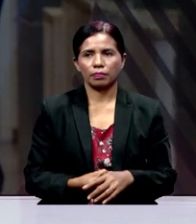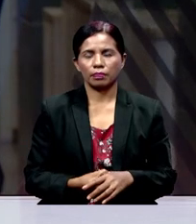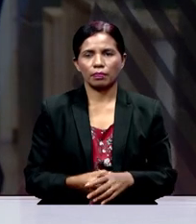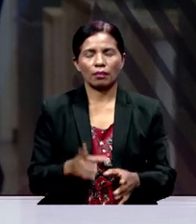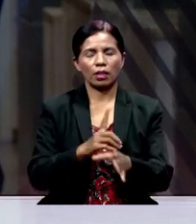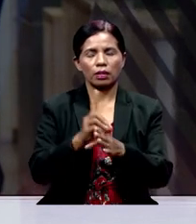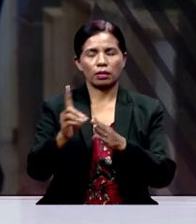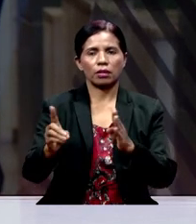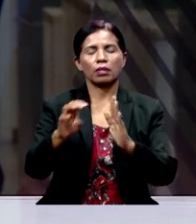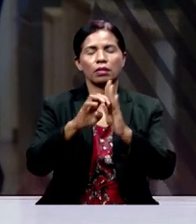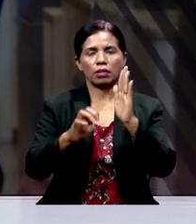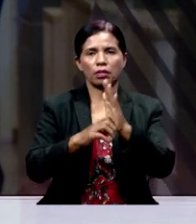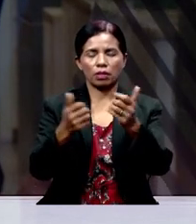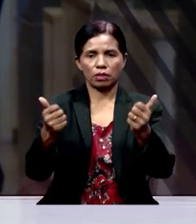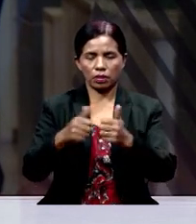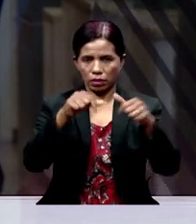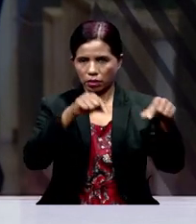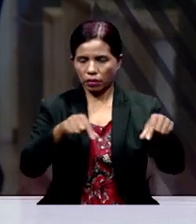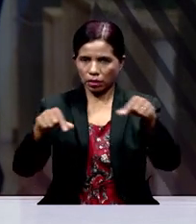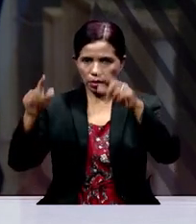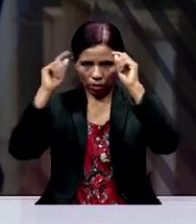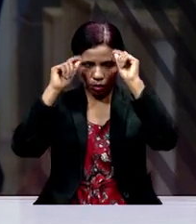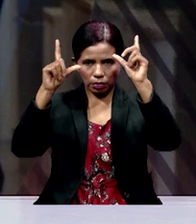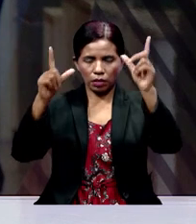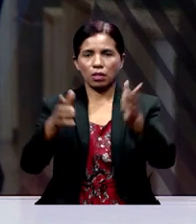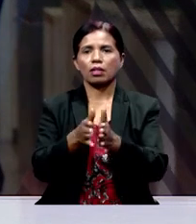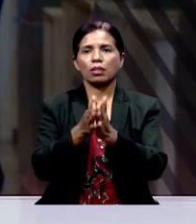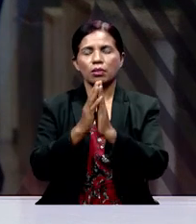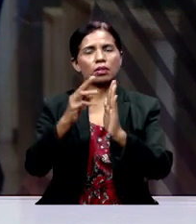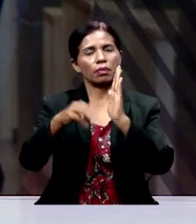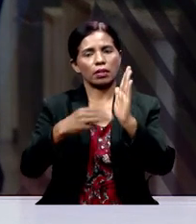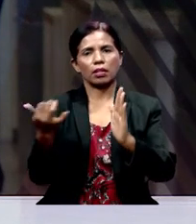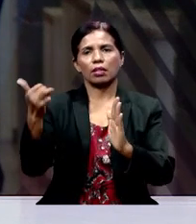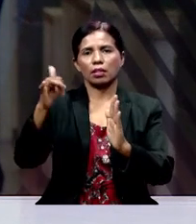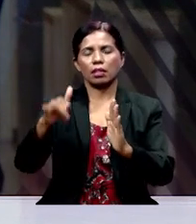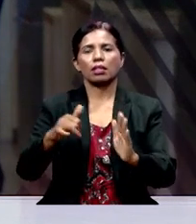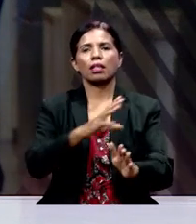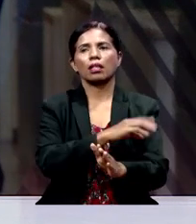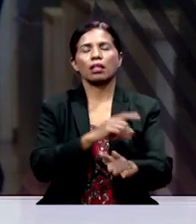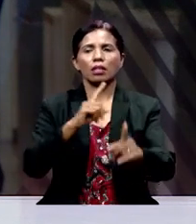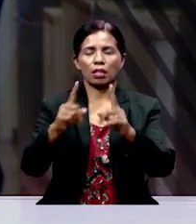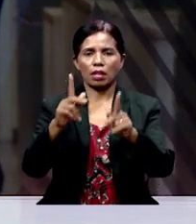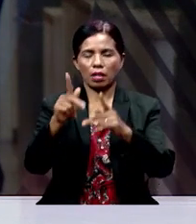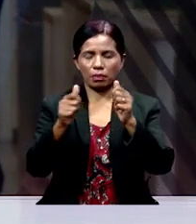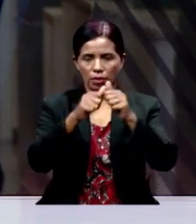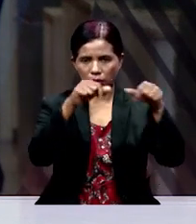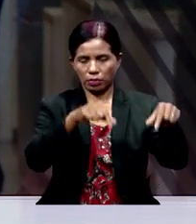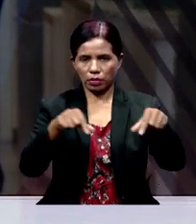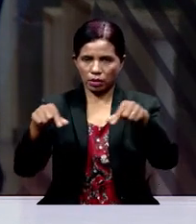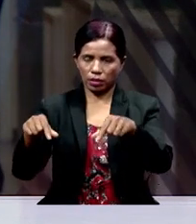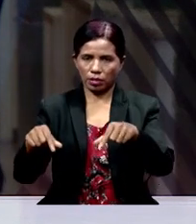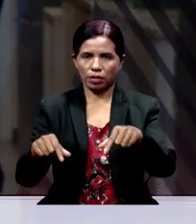Diretor Executivo Asociação Deficiência Timor-Leste, Russo Medezeira Atulian, Baema, Ronicidade